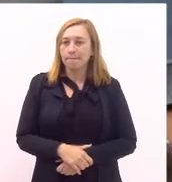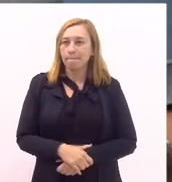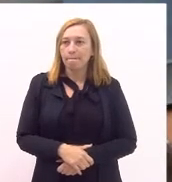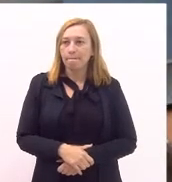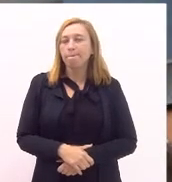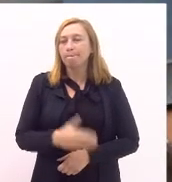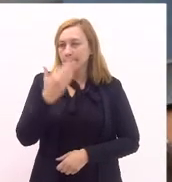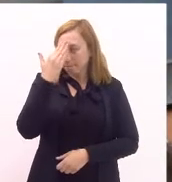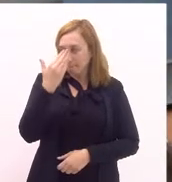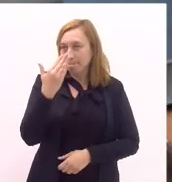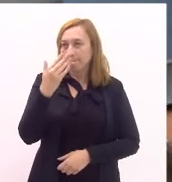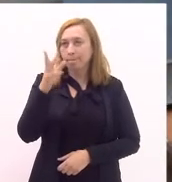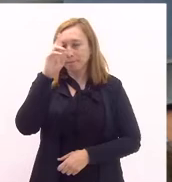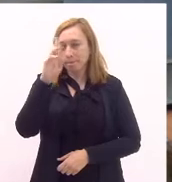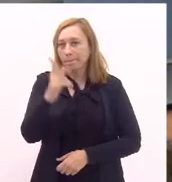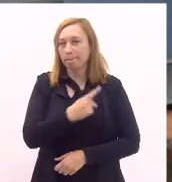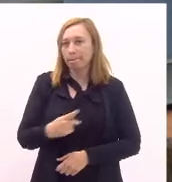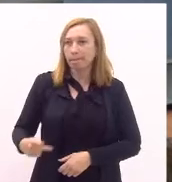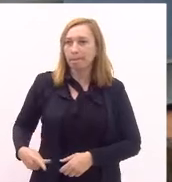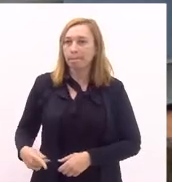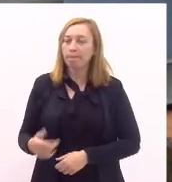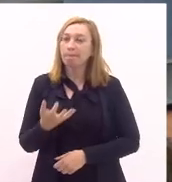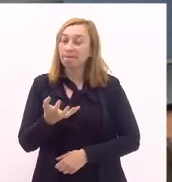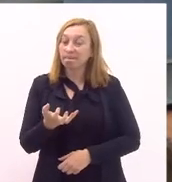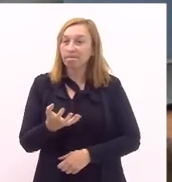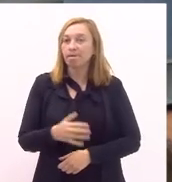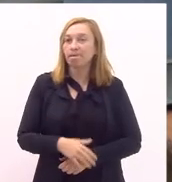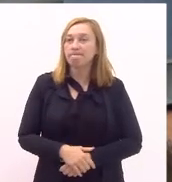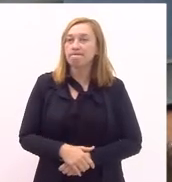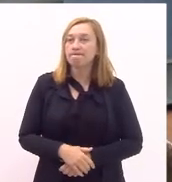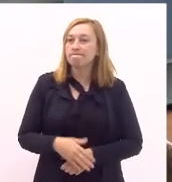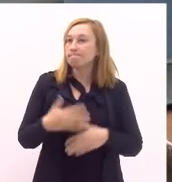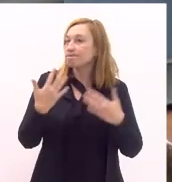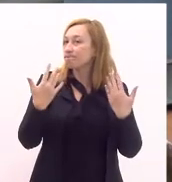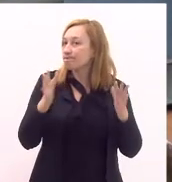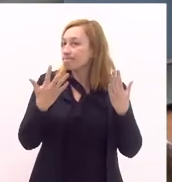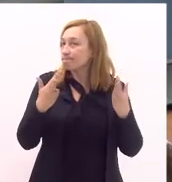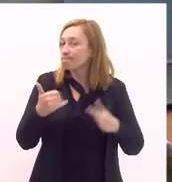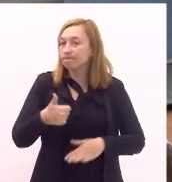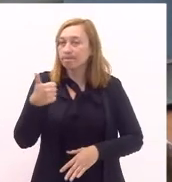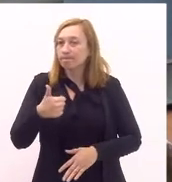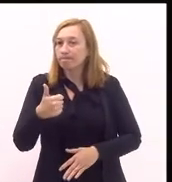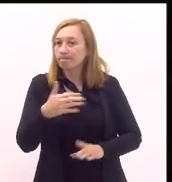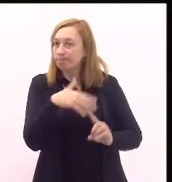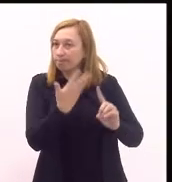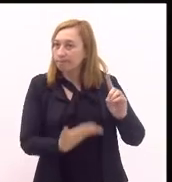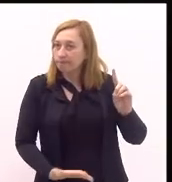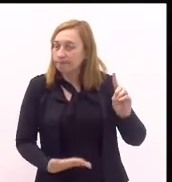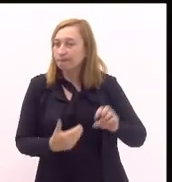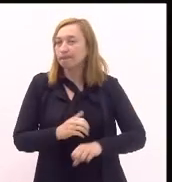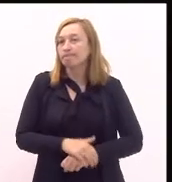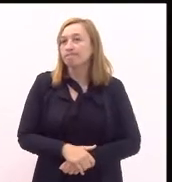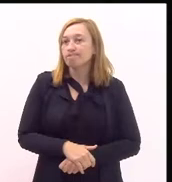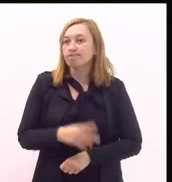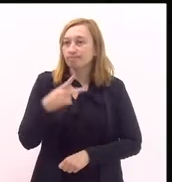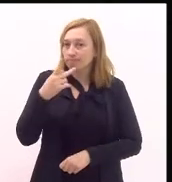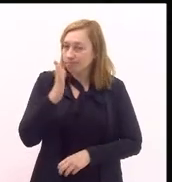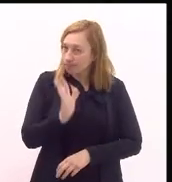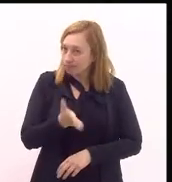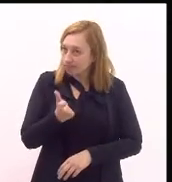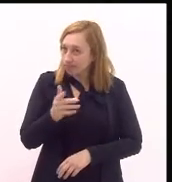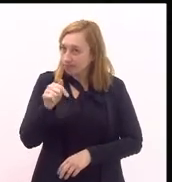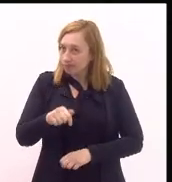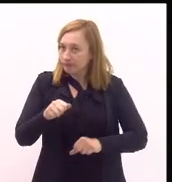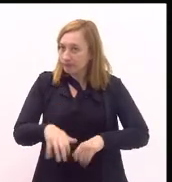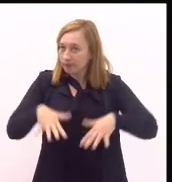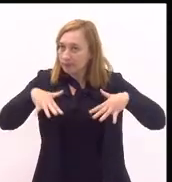é muito obrigado a presidente Eu quero primeiro parabenizá-lo por essa homenagem já falei aqui no